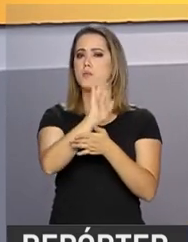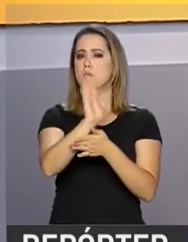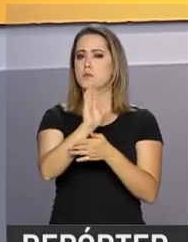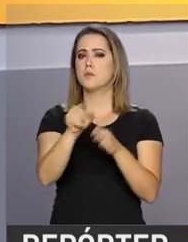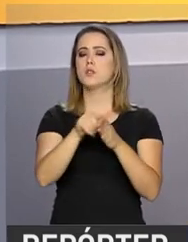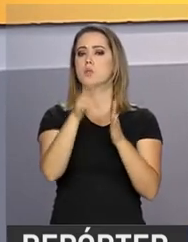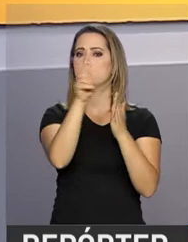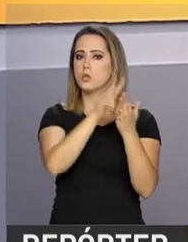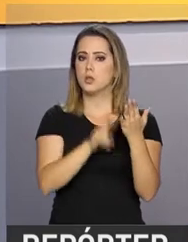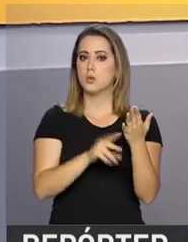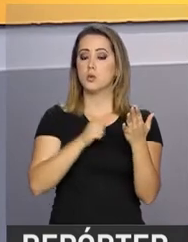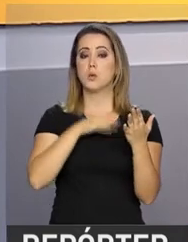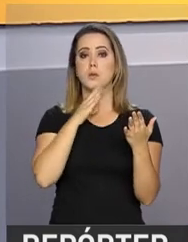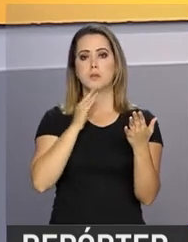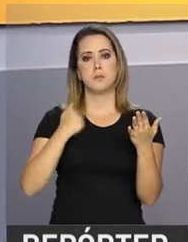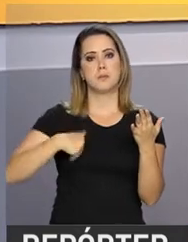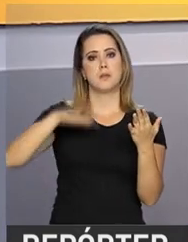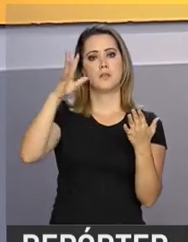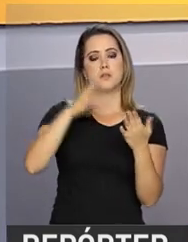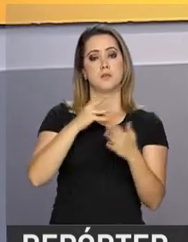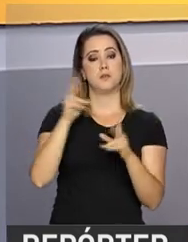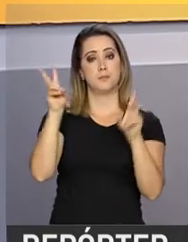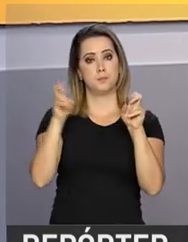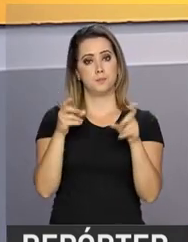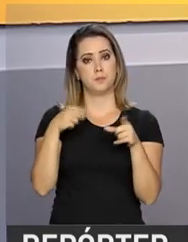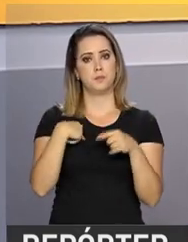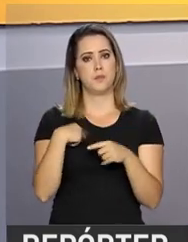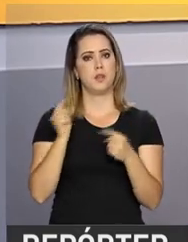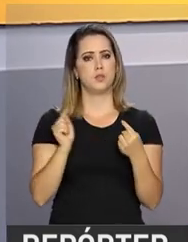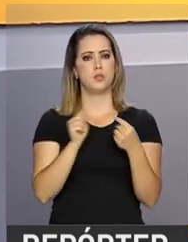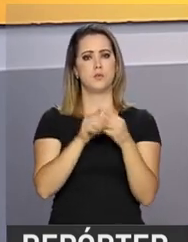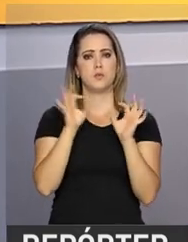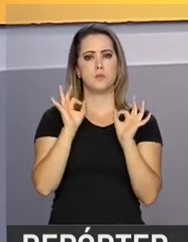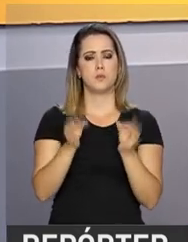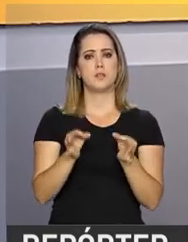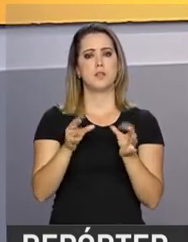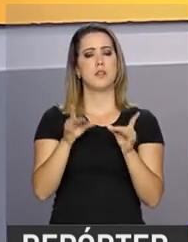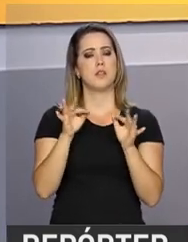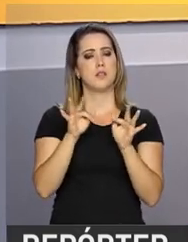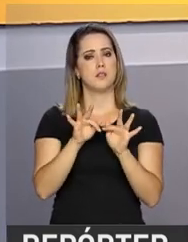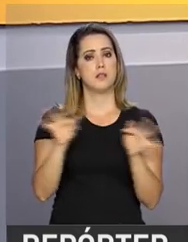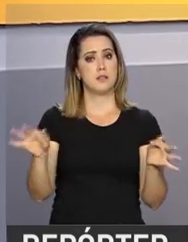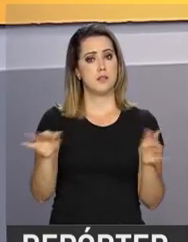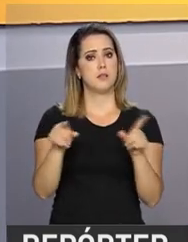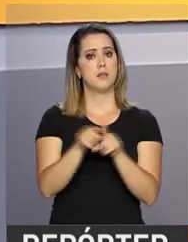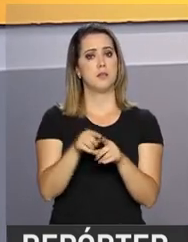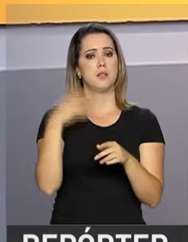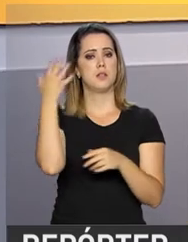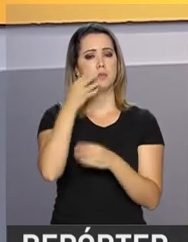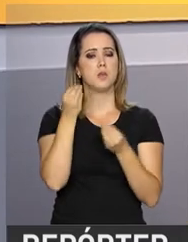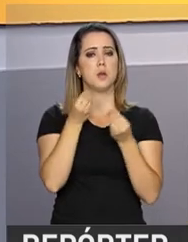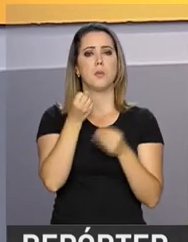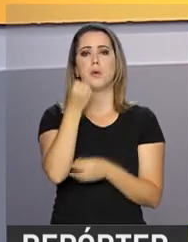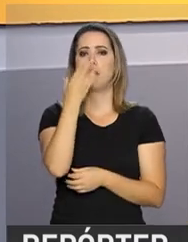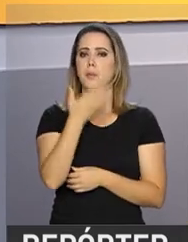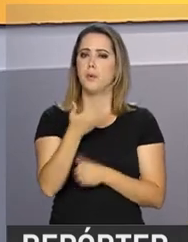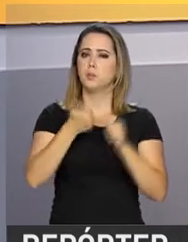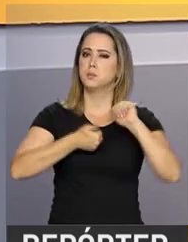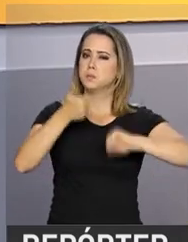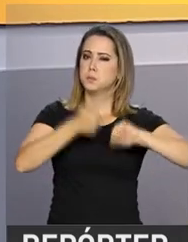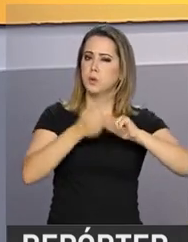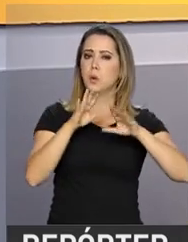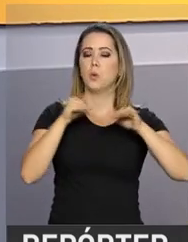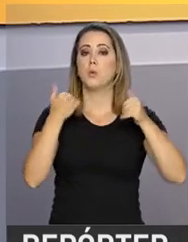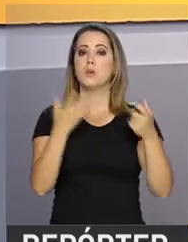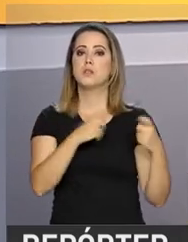textos para quem quer conhecer mais sobre o assunto de forma didática ela explica quais as vantagens desse tipo de investimento com as